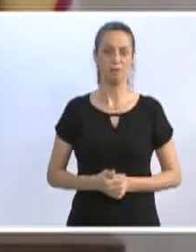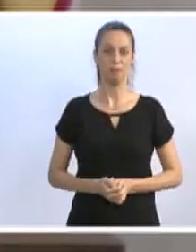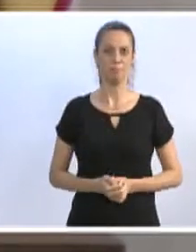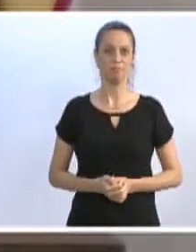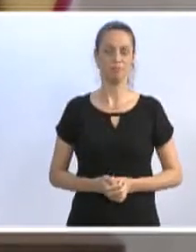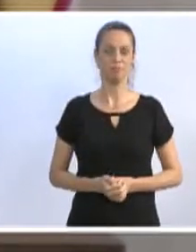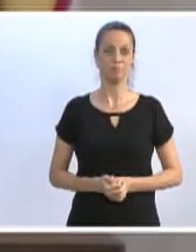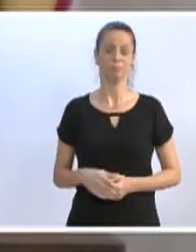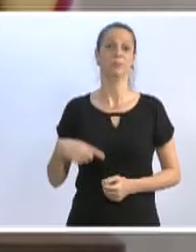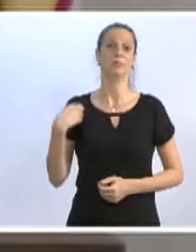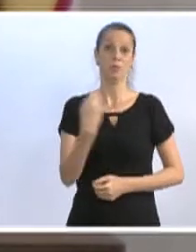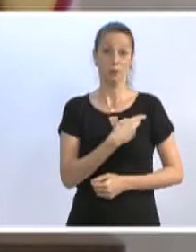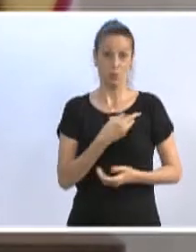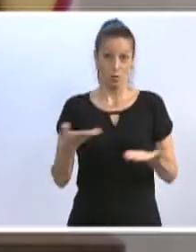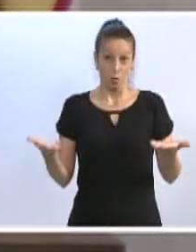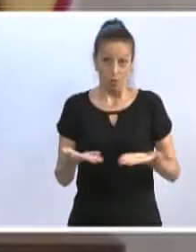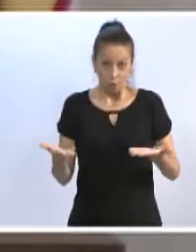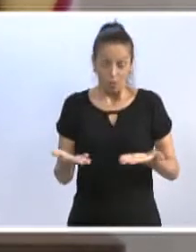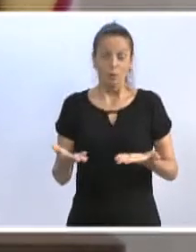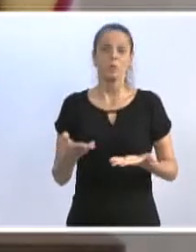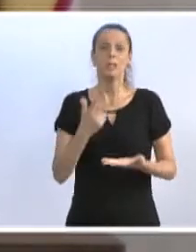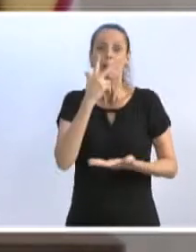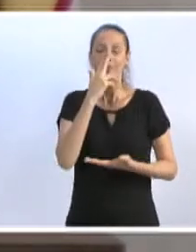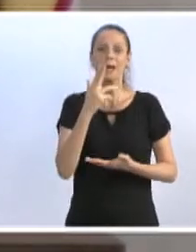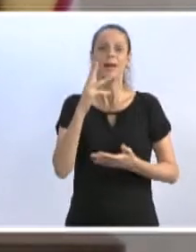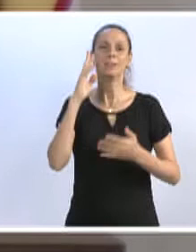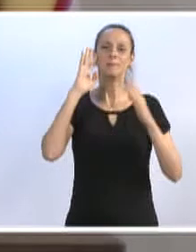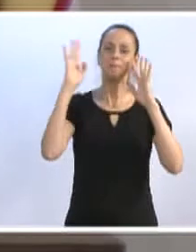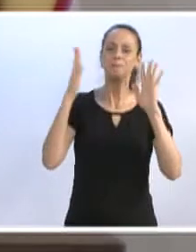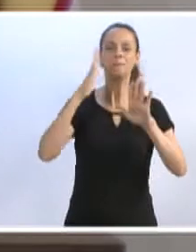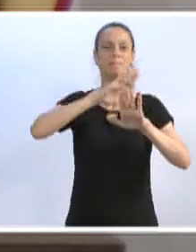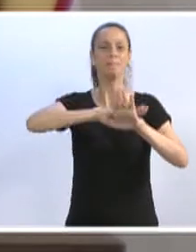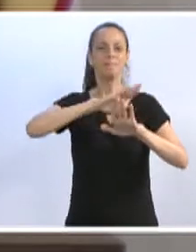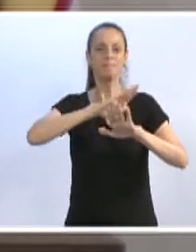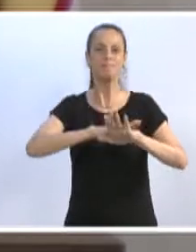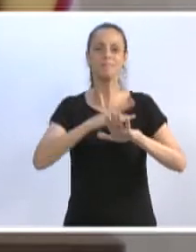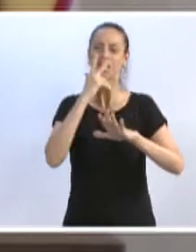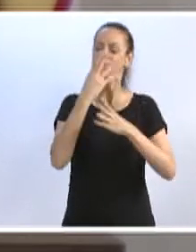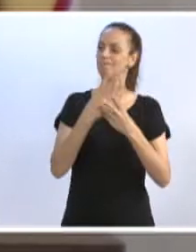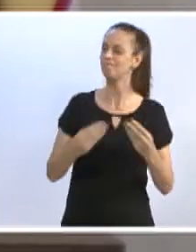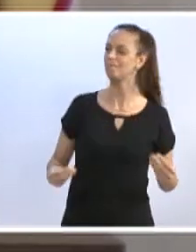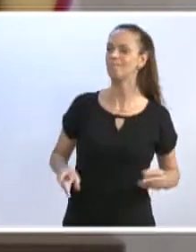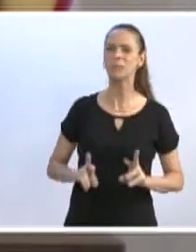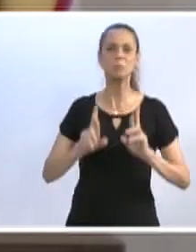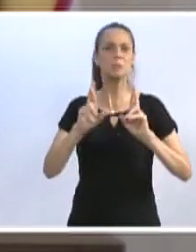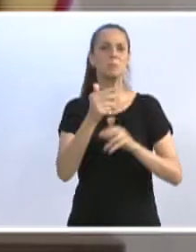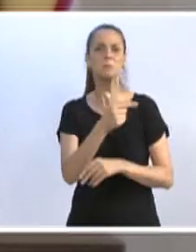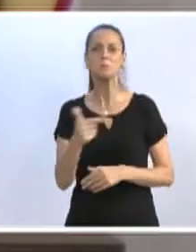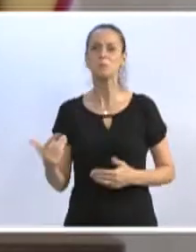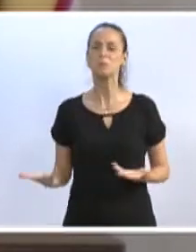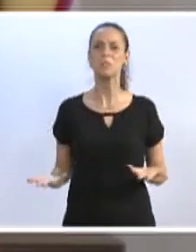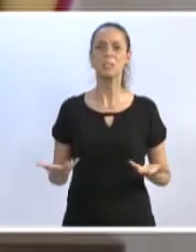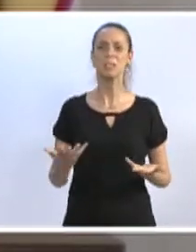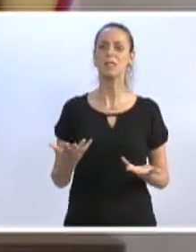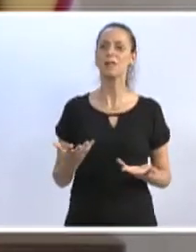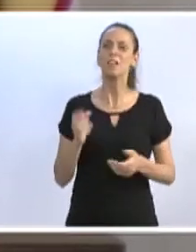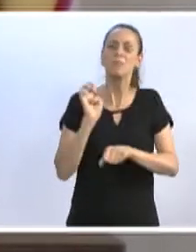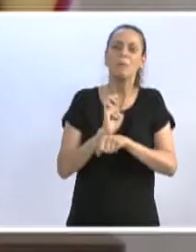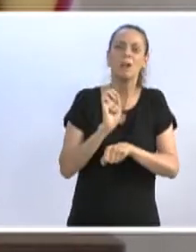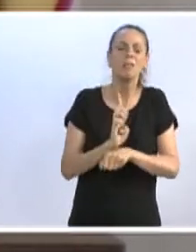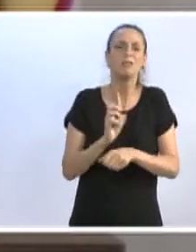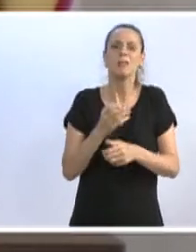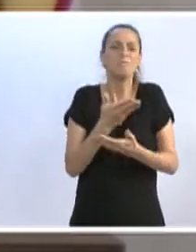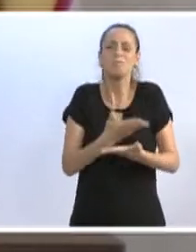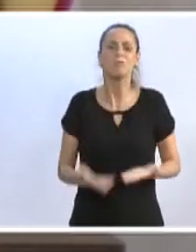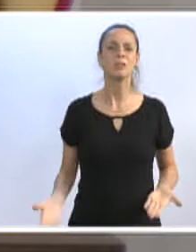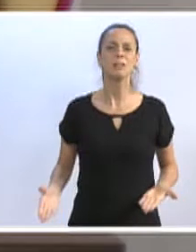já disse, vivemos a falência das utopias, das ideologias, não há mais expectativa, não se tem mais esperança, não